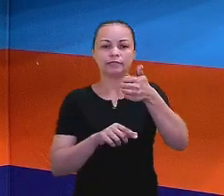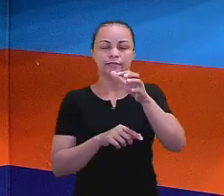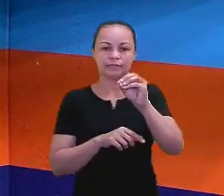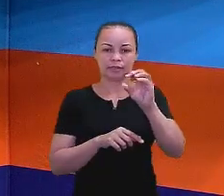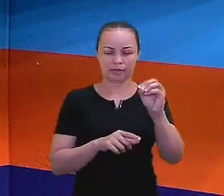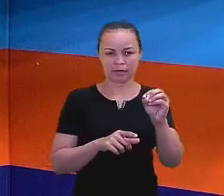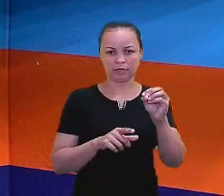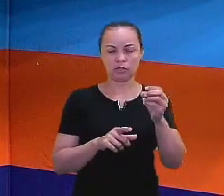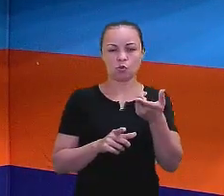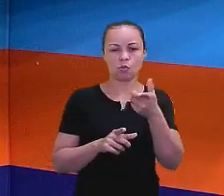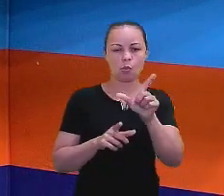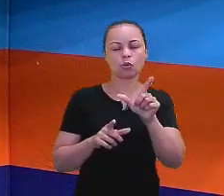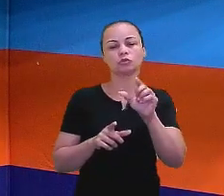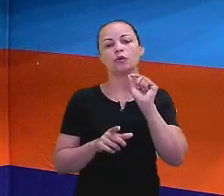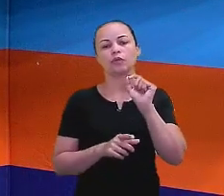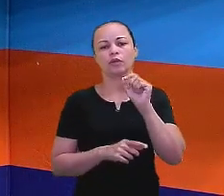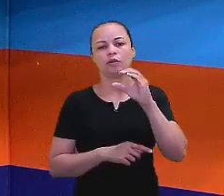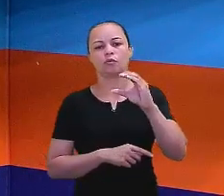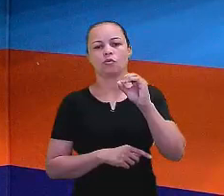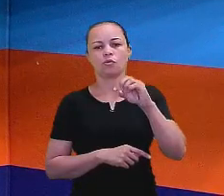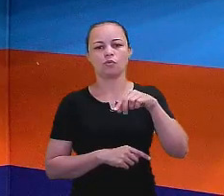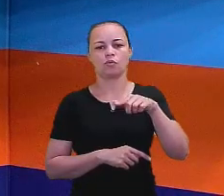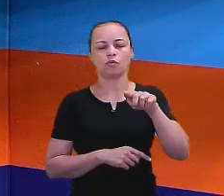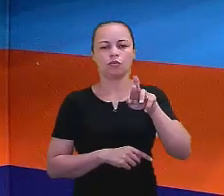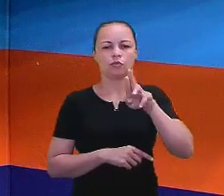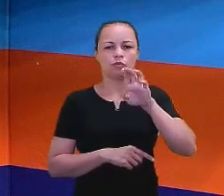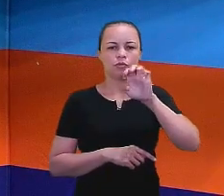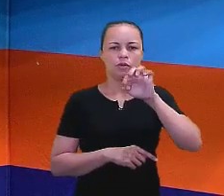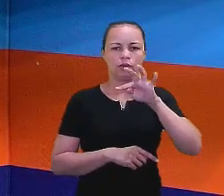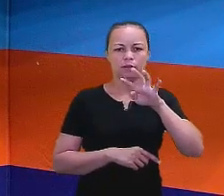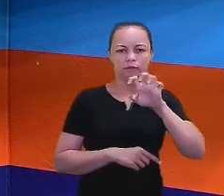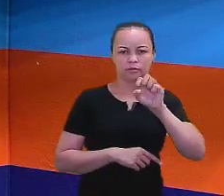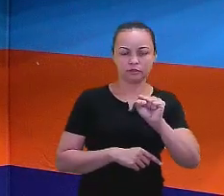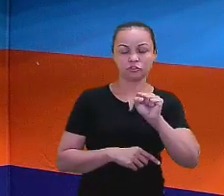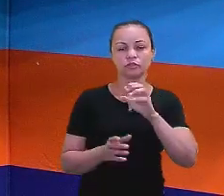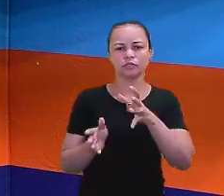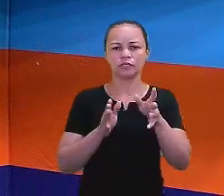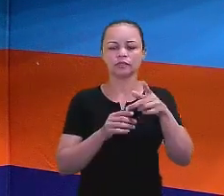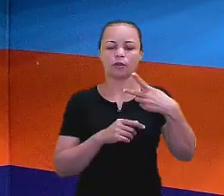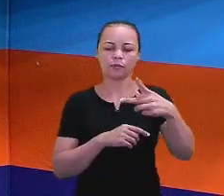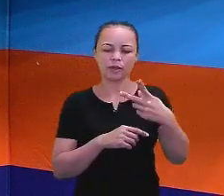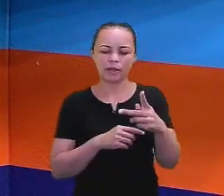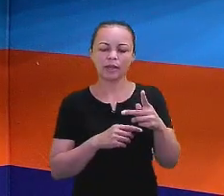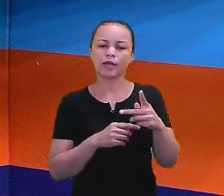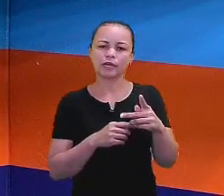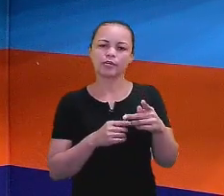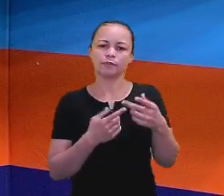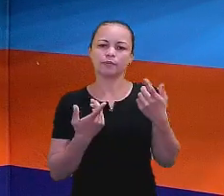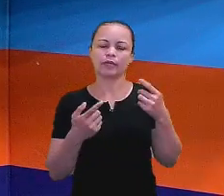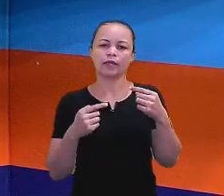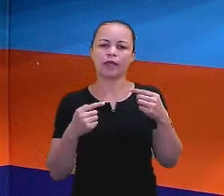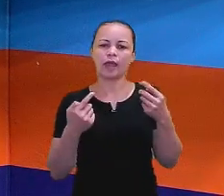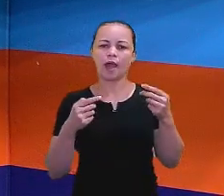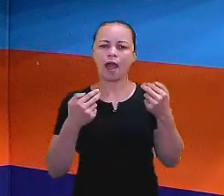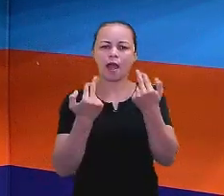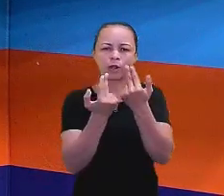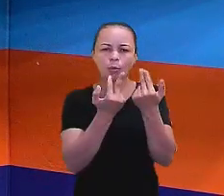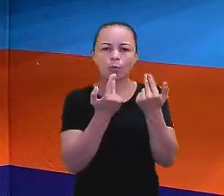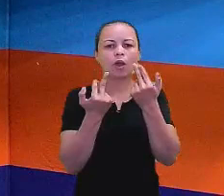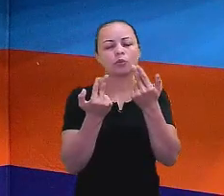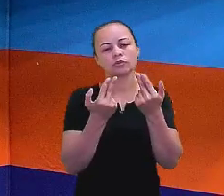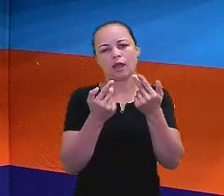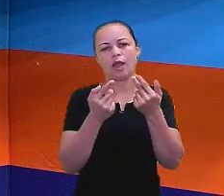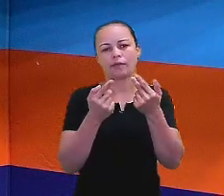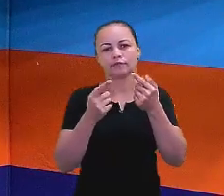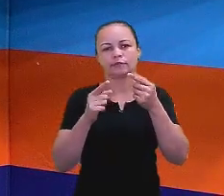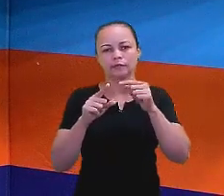internos são congruentes. Então, isso indica que eles têm o quê? A mesma medida, né?